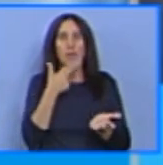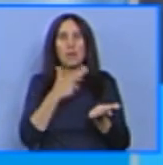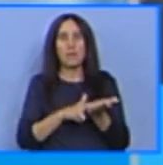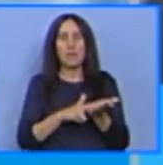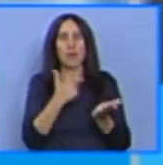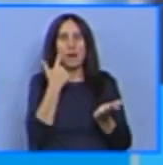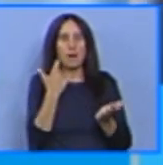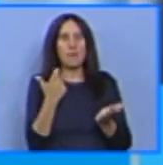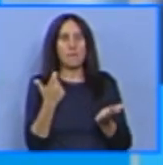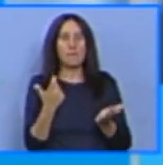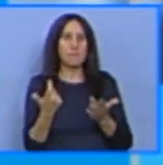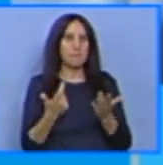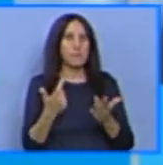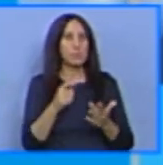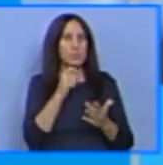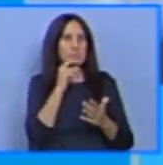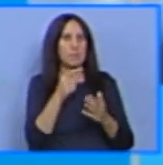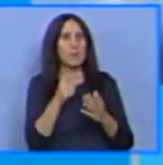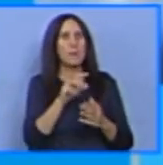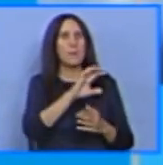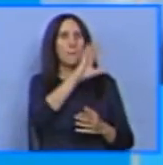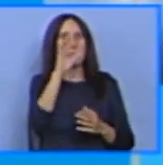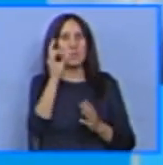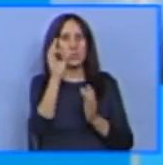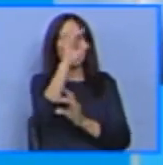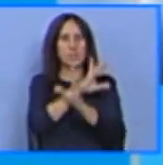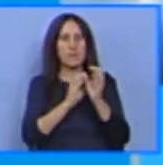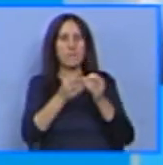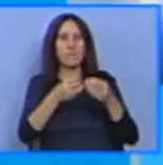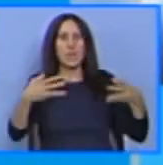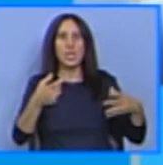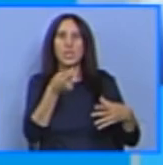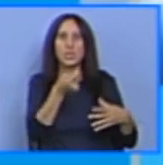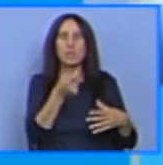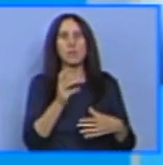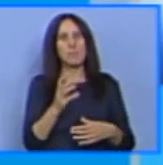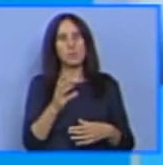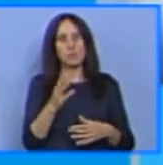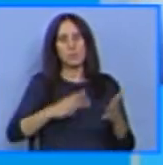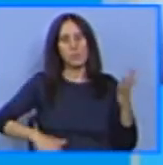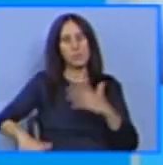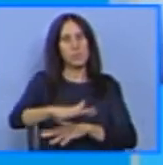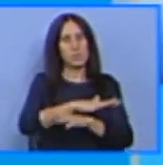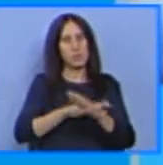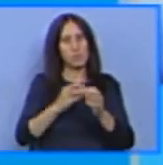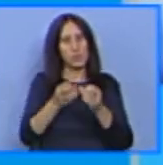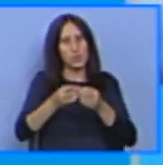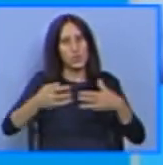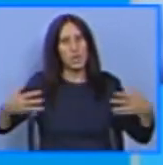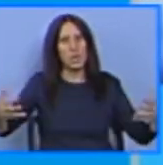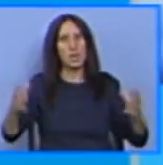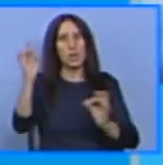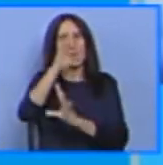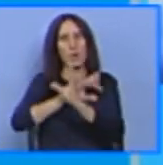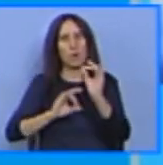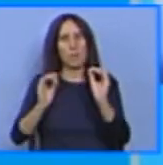provavelmente irá subir um bocadinho em alguns países ocidentais, mas a população está a crescer muito mais fora digamos, da Europa